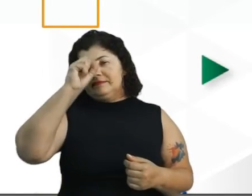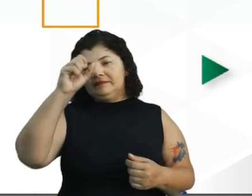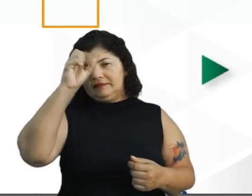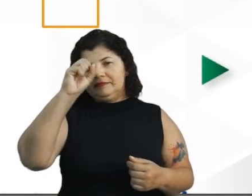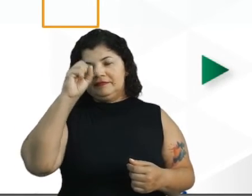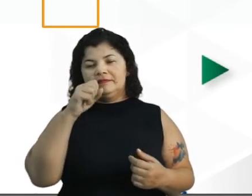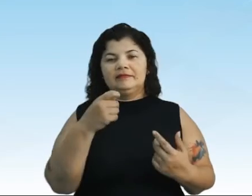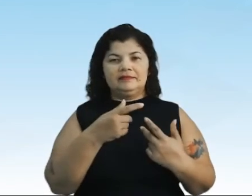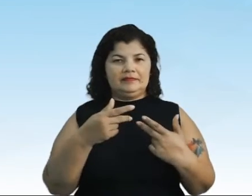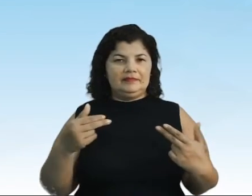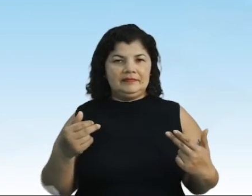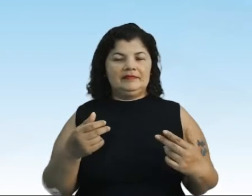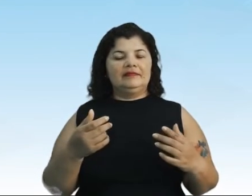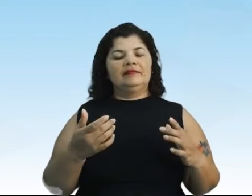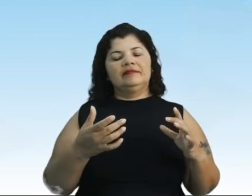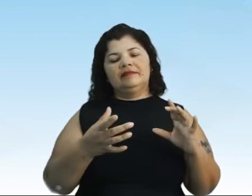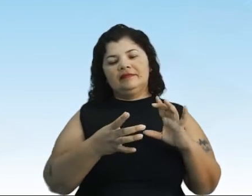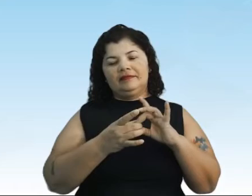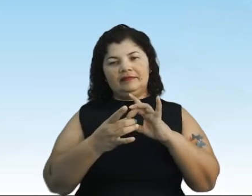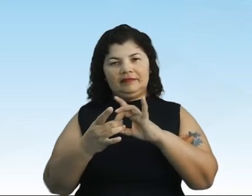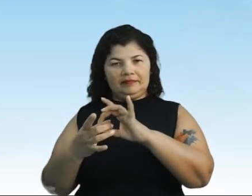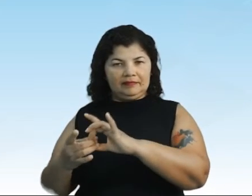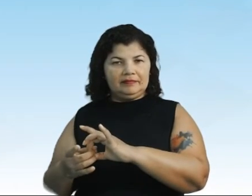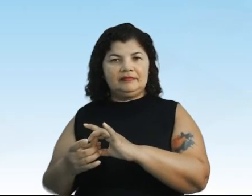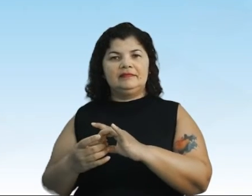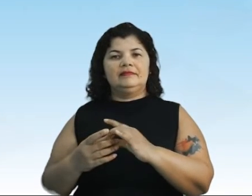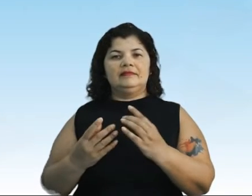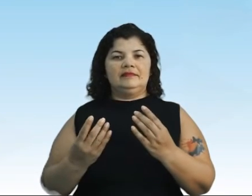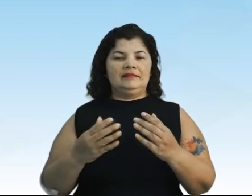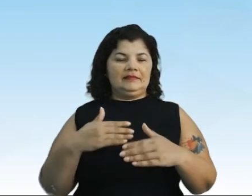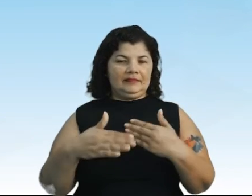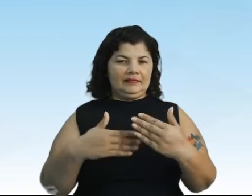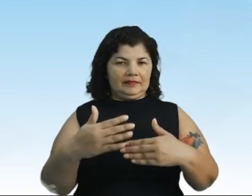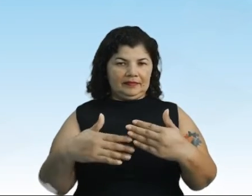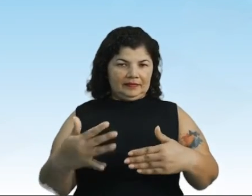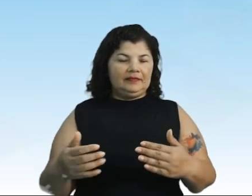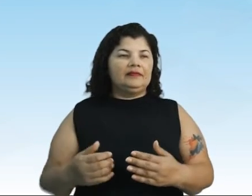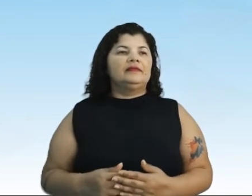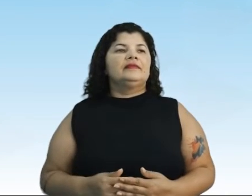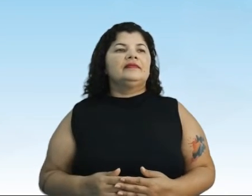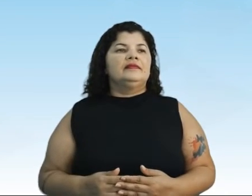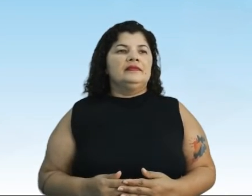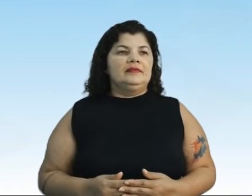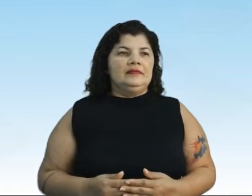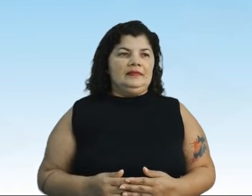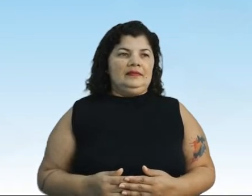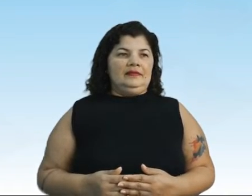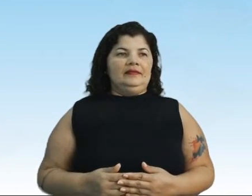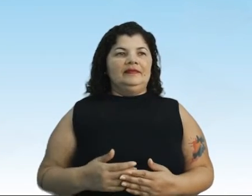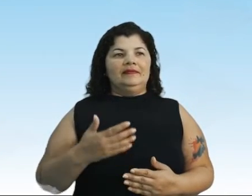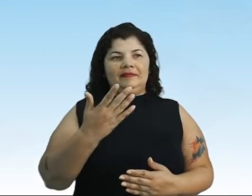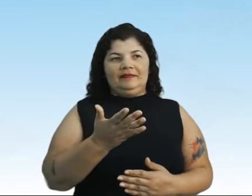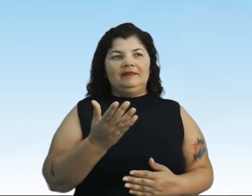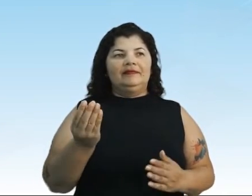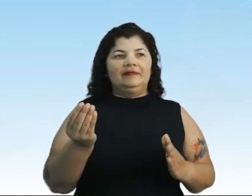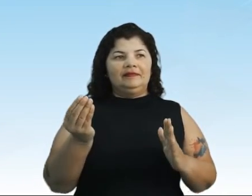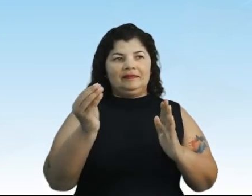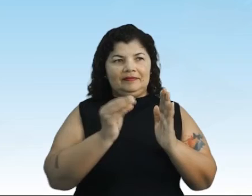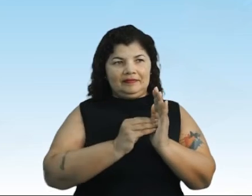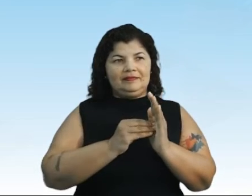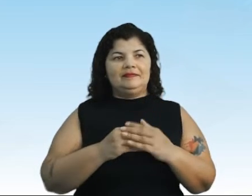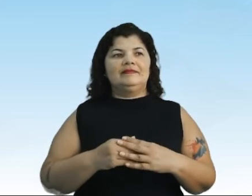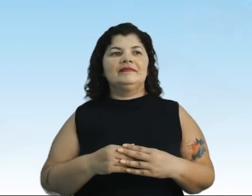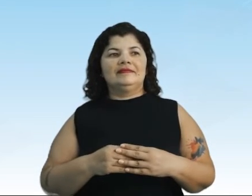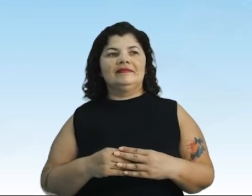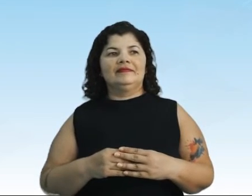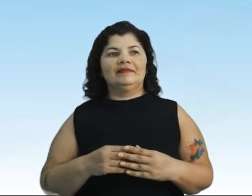preciso de algum contexto para poder desenvolver. E olha aí o nosso gabarito. Será que você